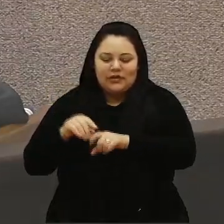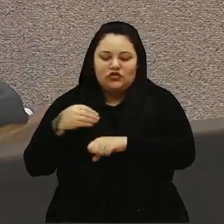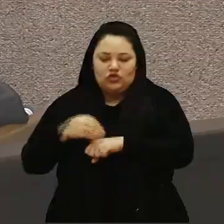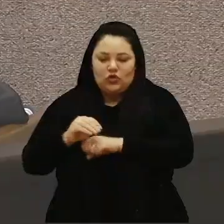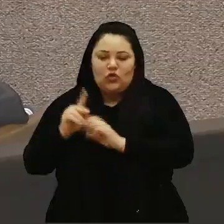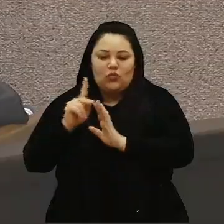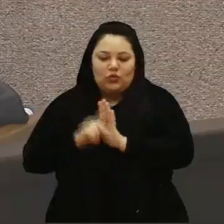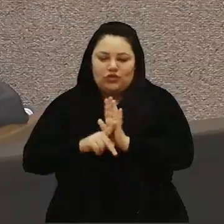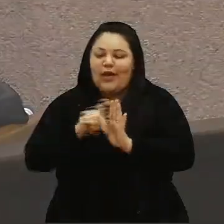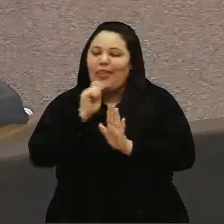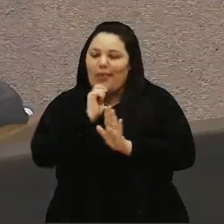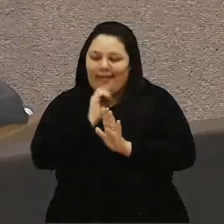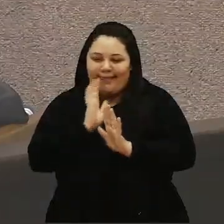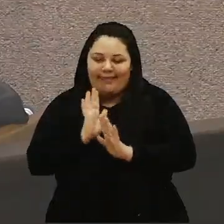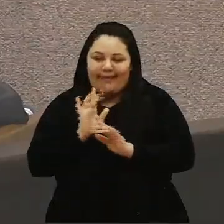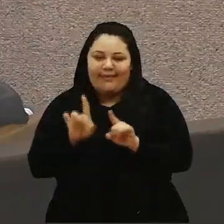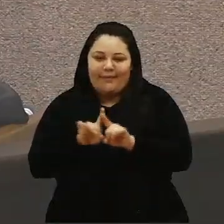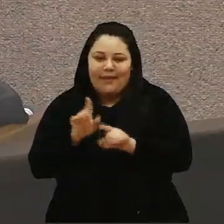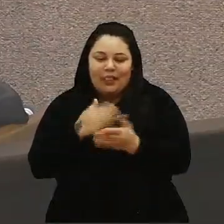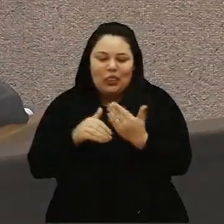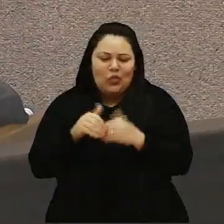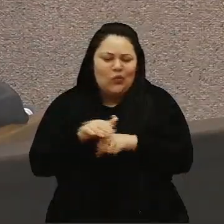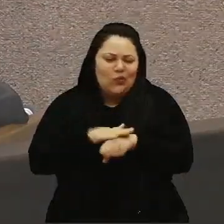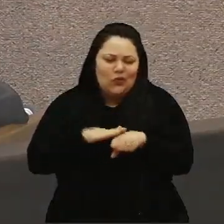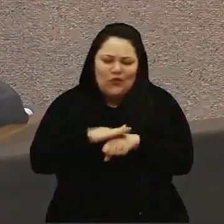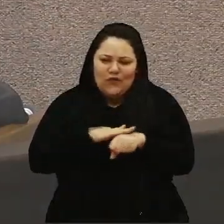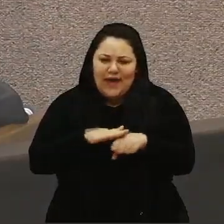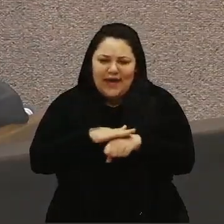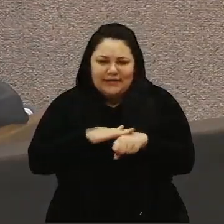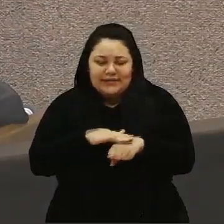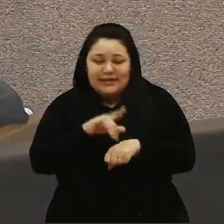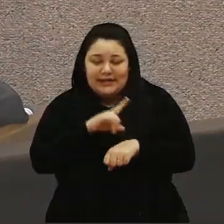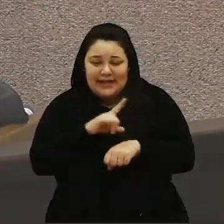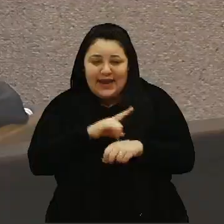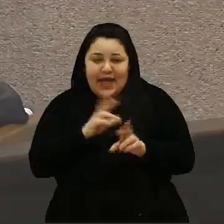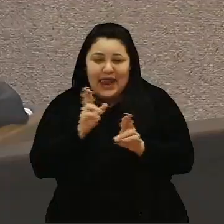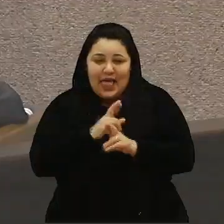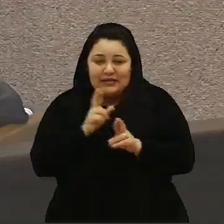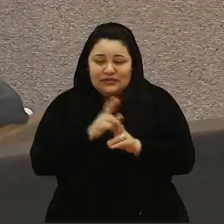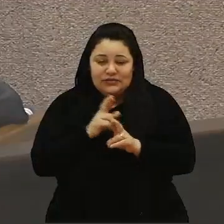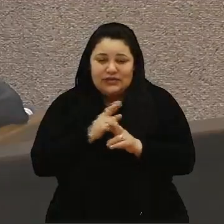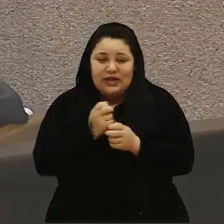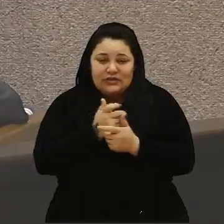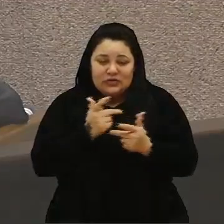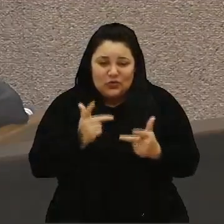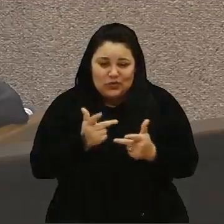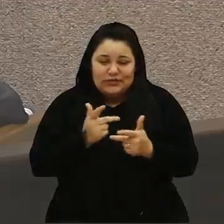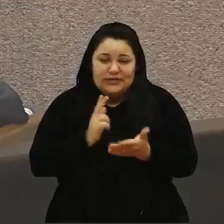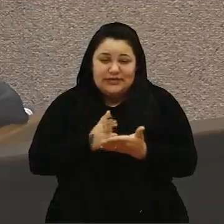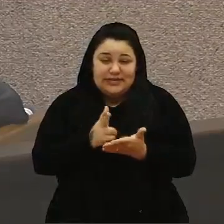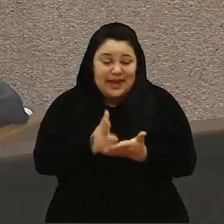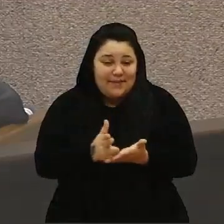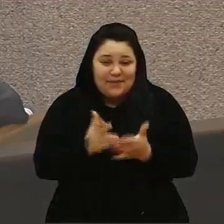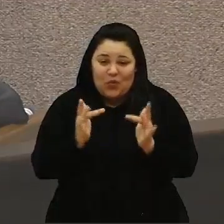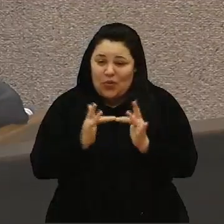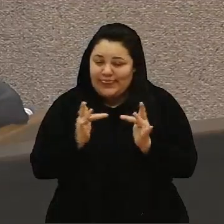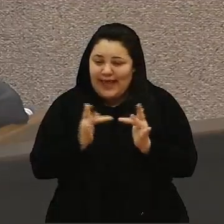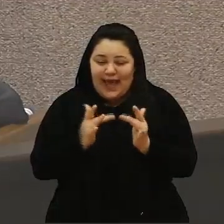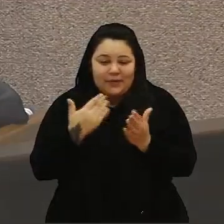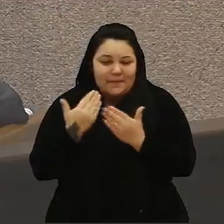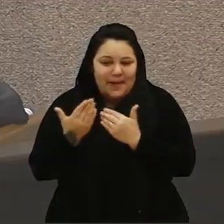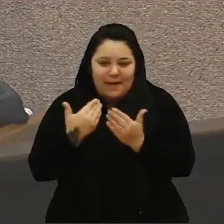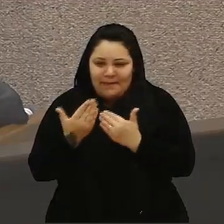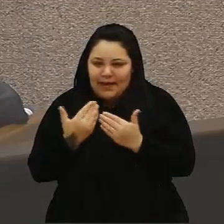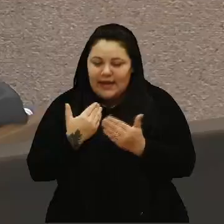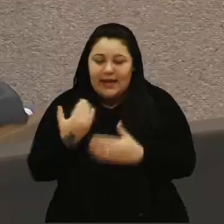e também as conversas que a gente tem referente a essa situação sempre, Eu acho que é importante a